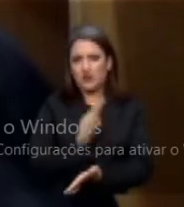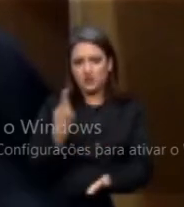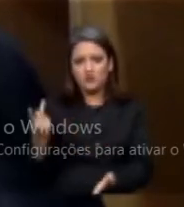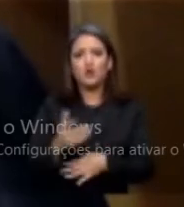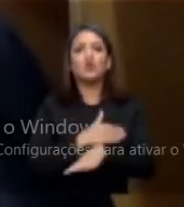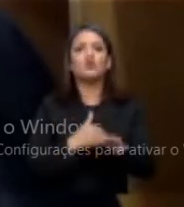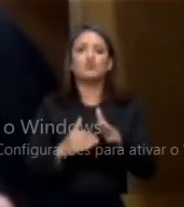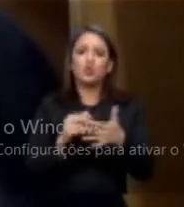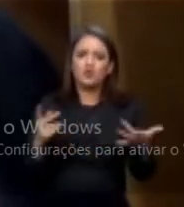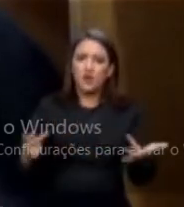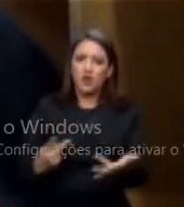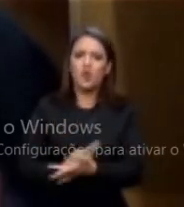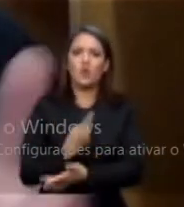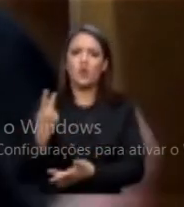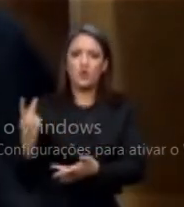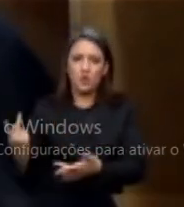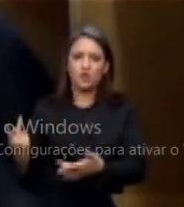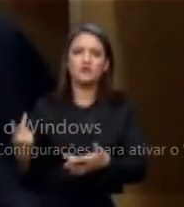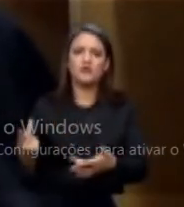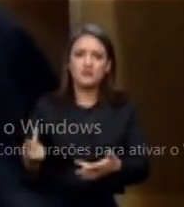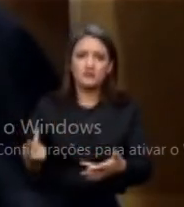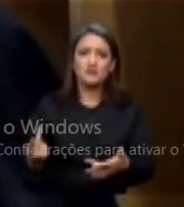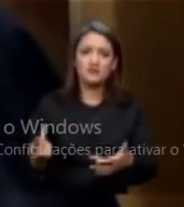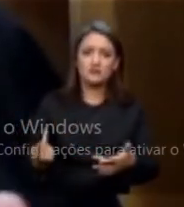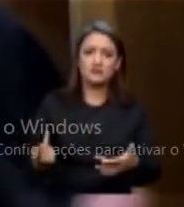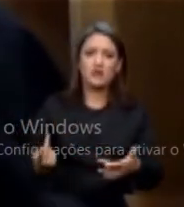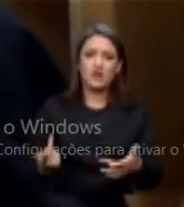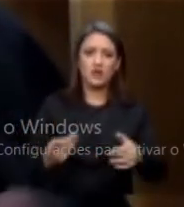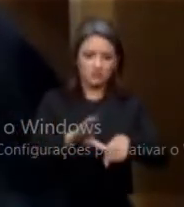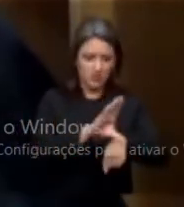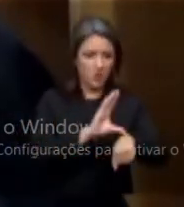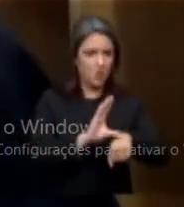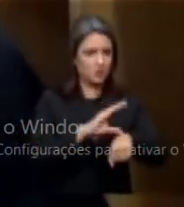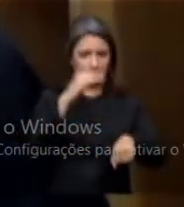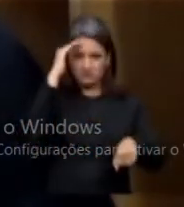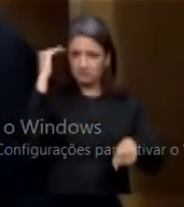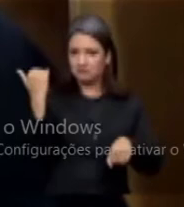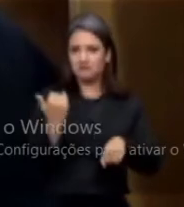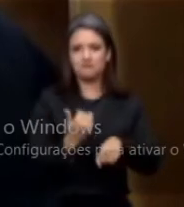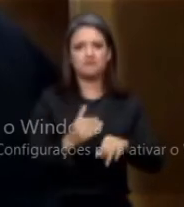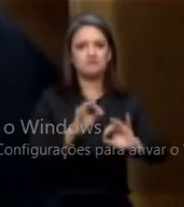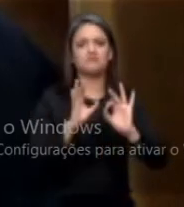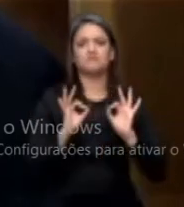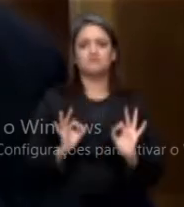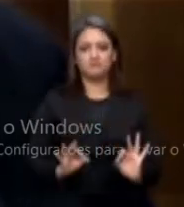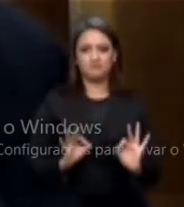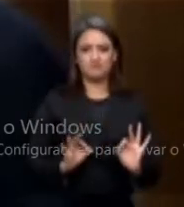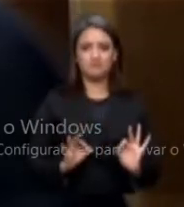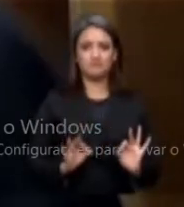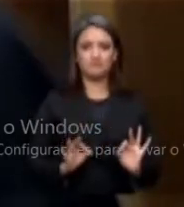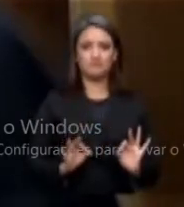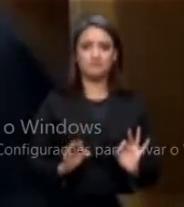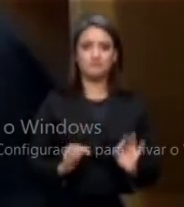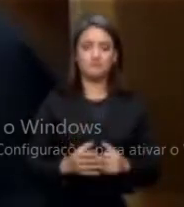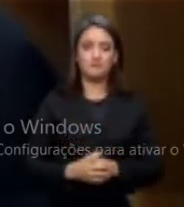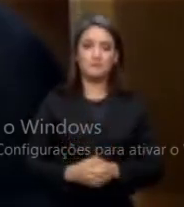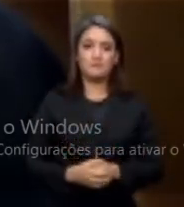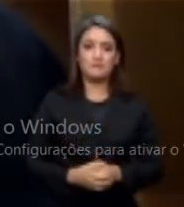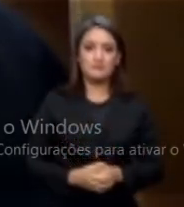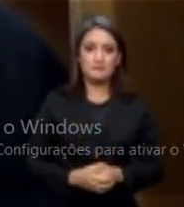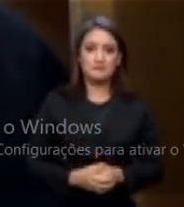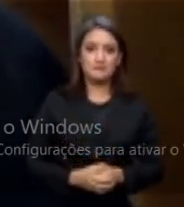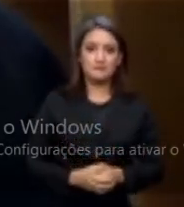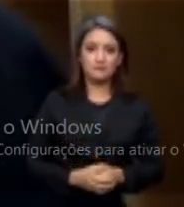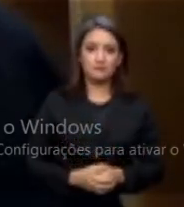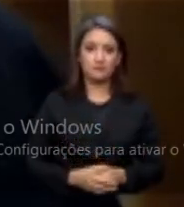está sendo feito no espaço que o Constituinte permitiu que o legislador agisse e não invado as